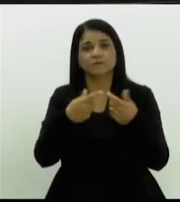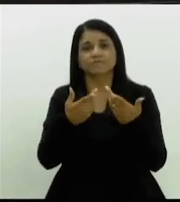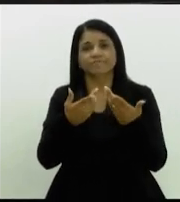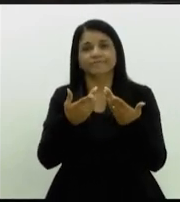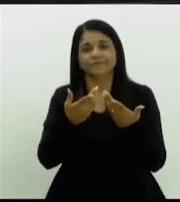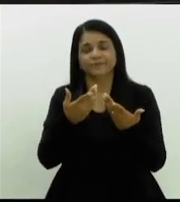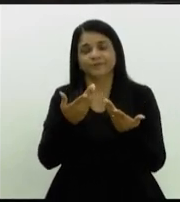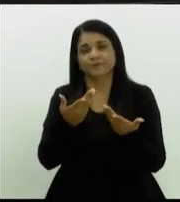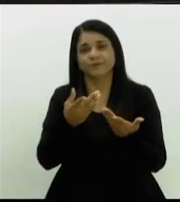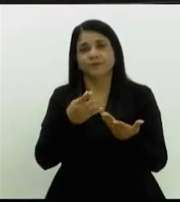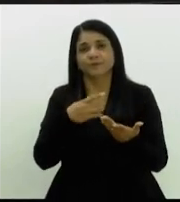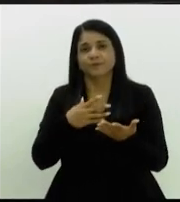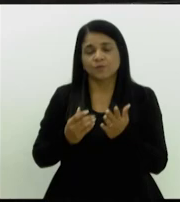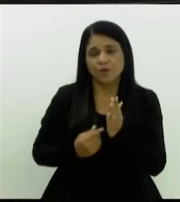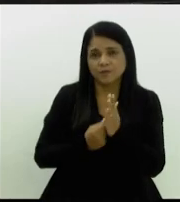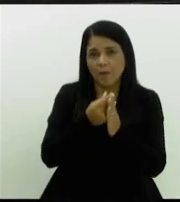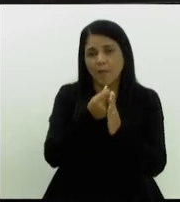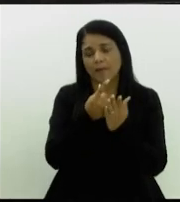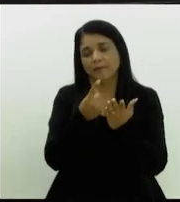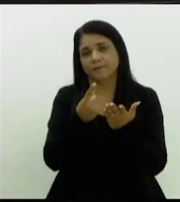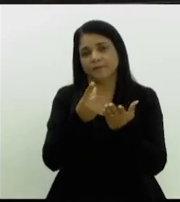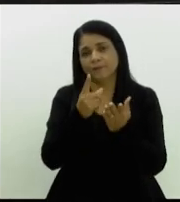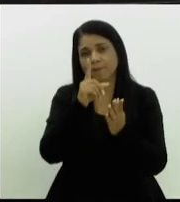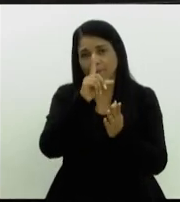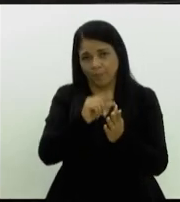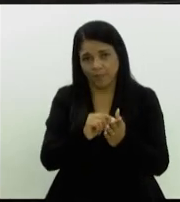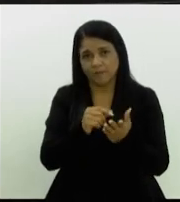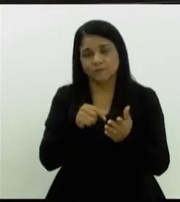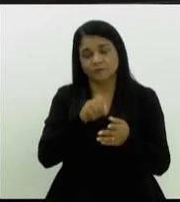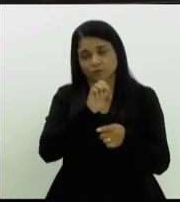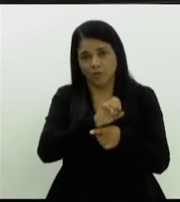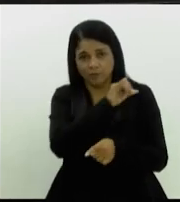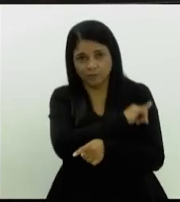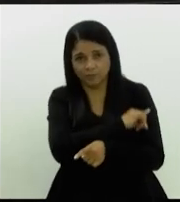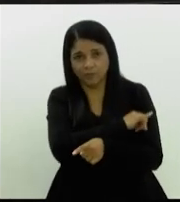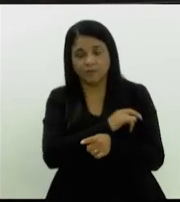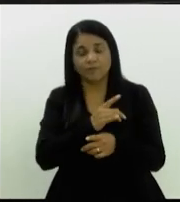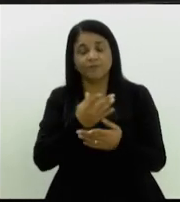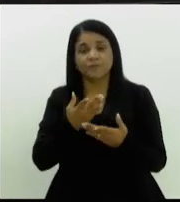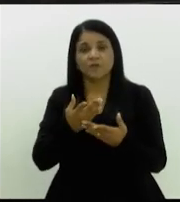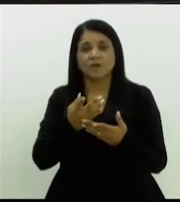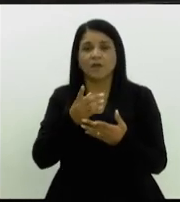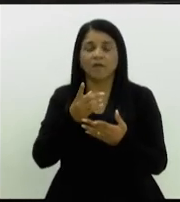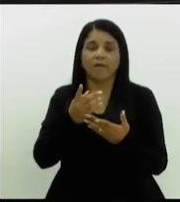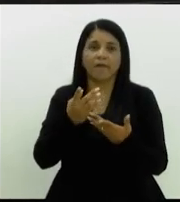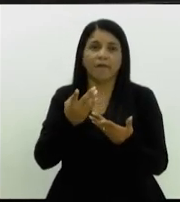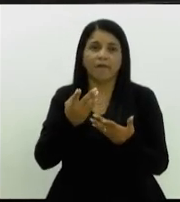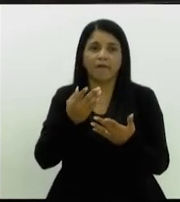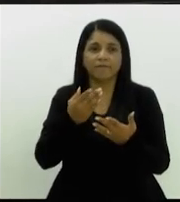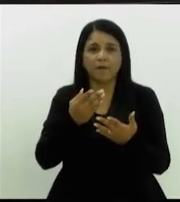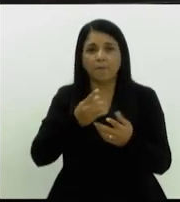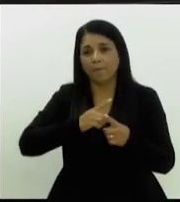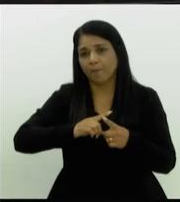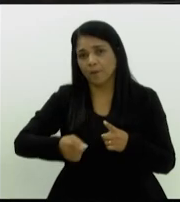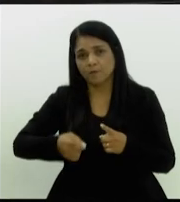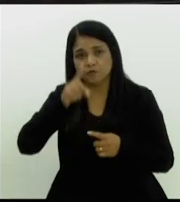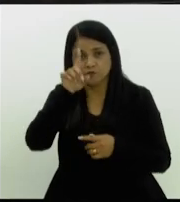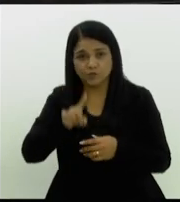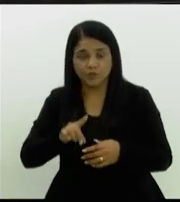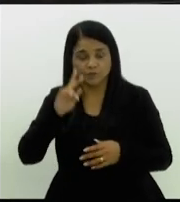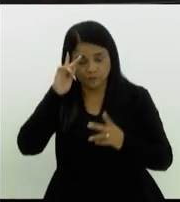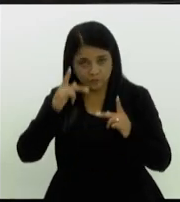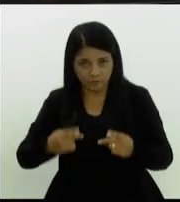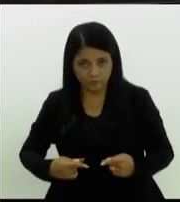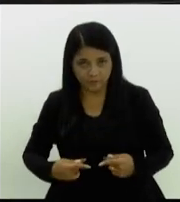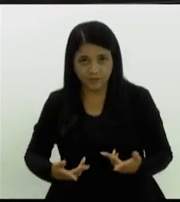Estado, caminha para a violação dos direitos e da dignidade. Então, antes de mais nada, eu queria aqui usar o espaço